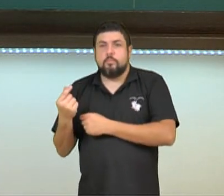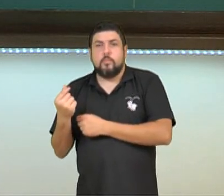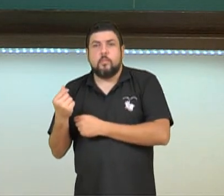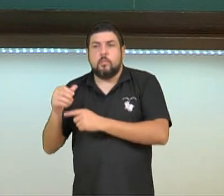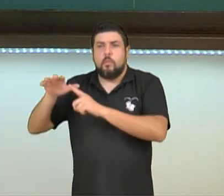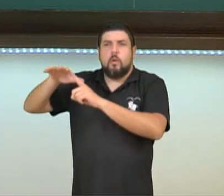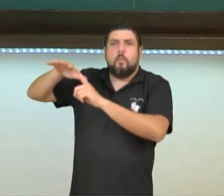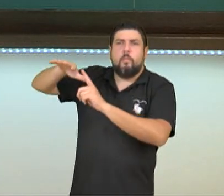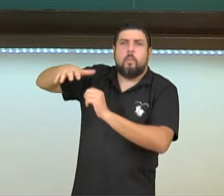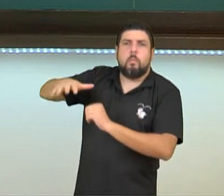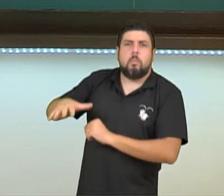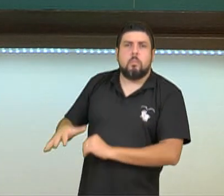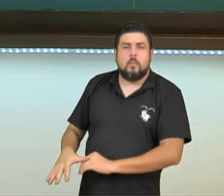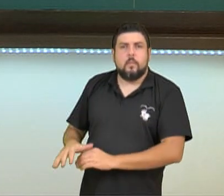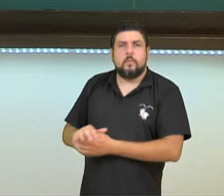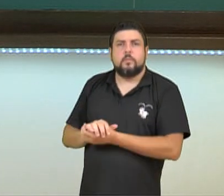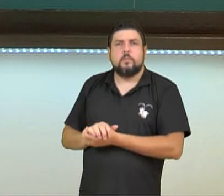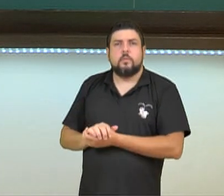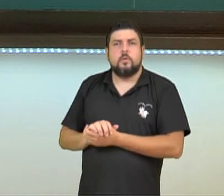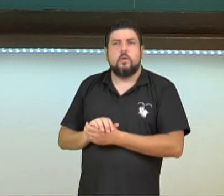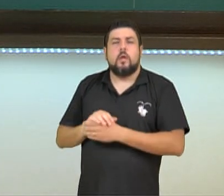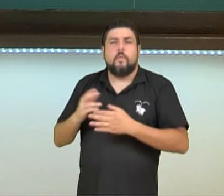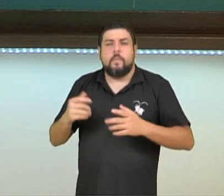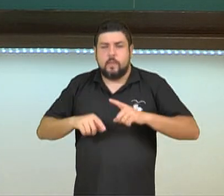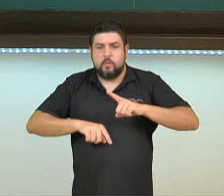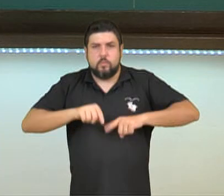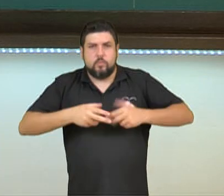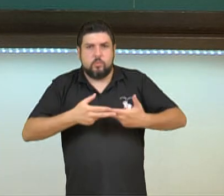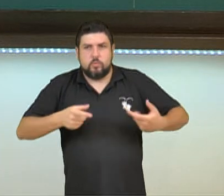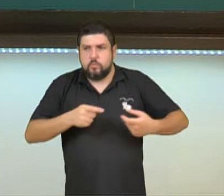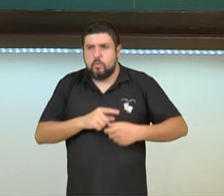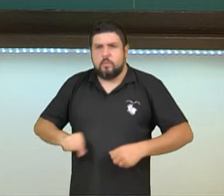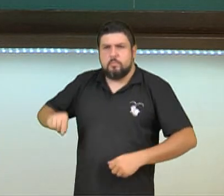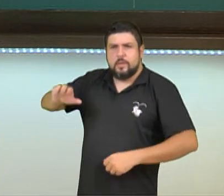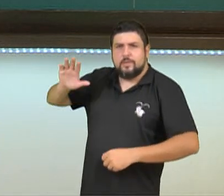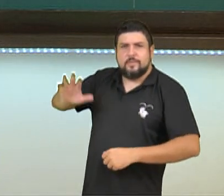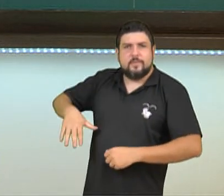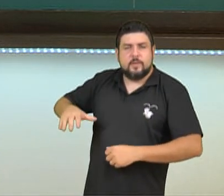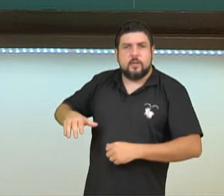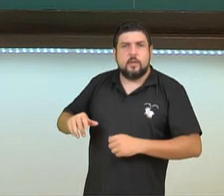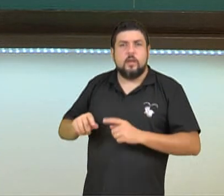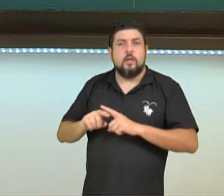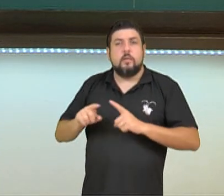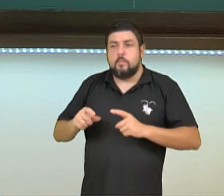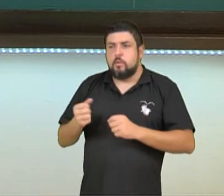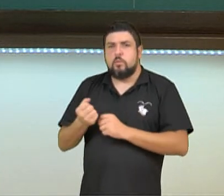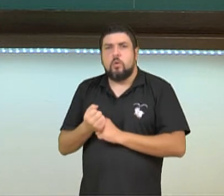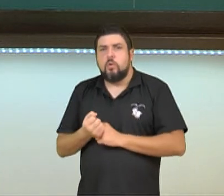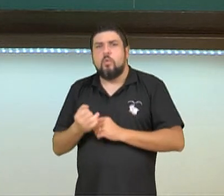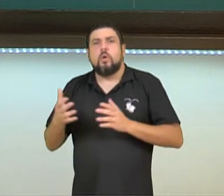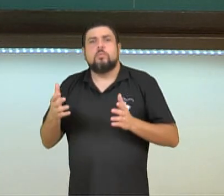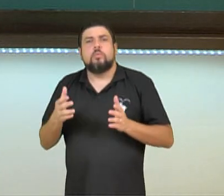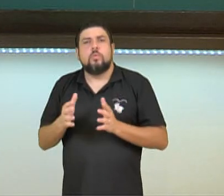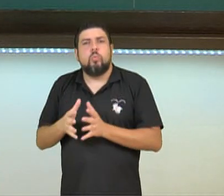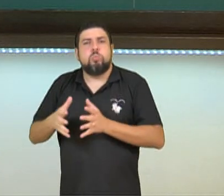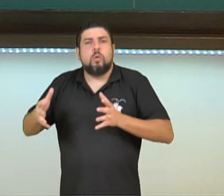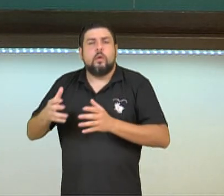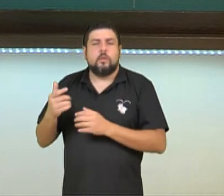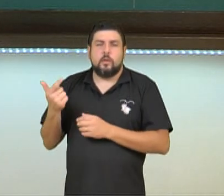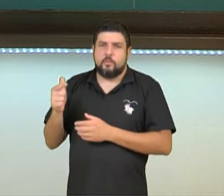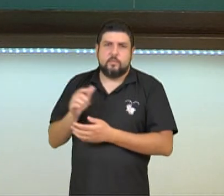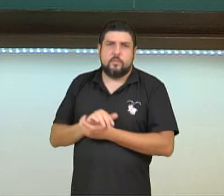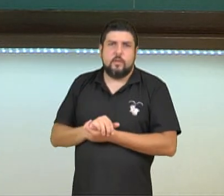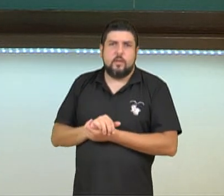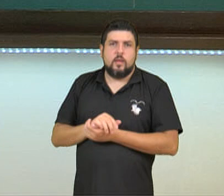automaticamente perdeu em termos de valor agregado, mas não perdeu em termos de valor quantitativo. Nisso, não